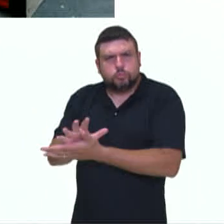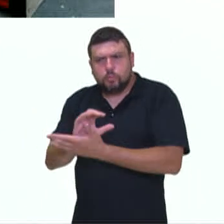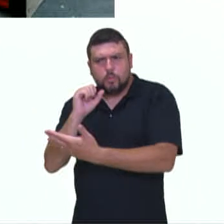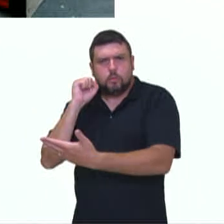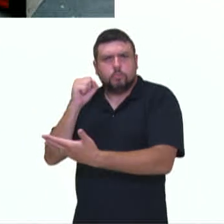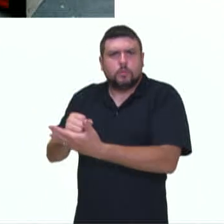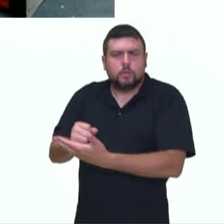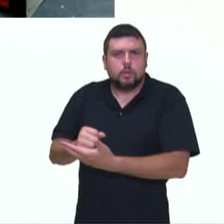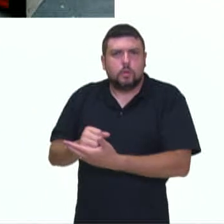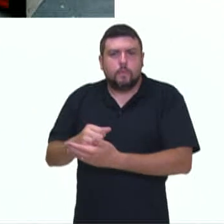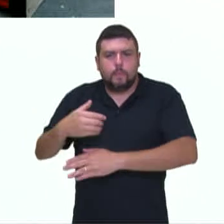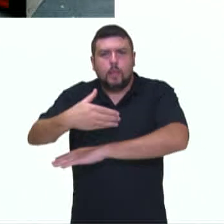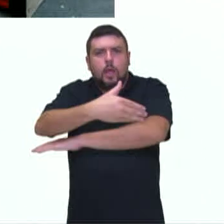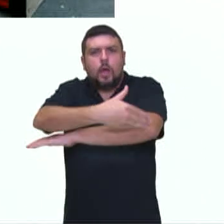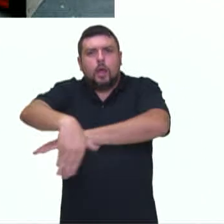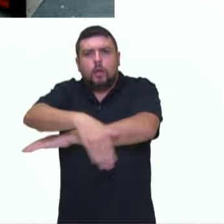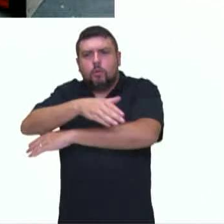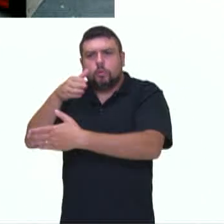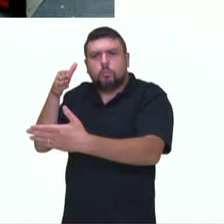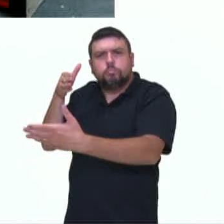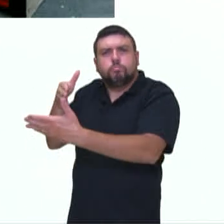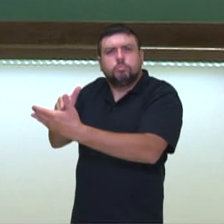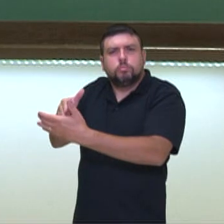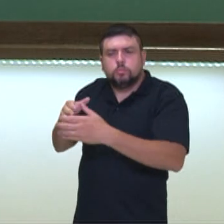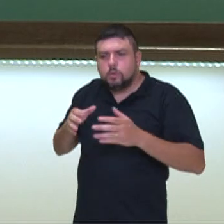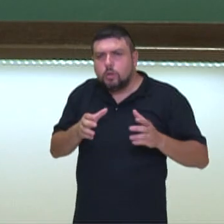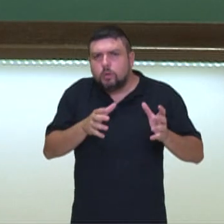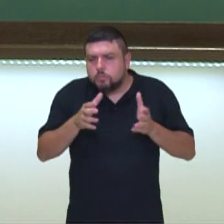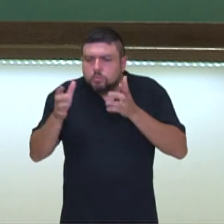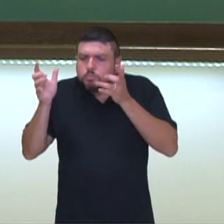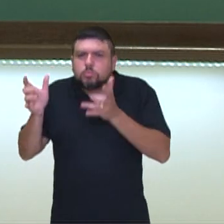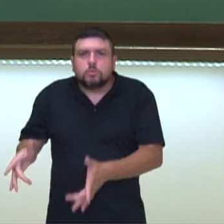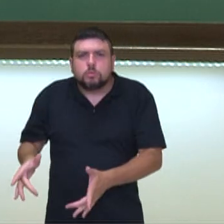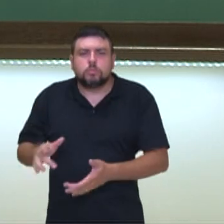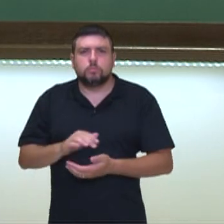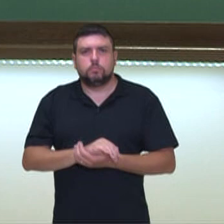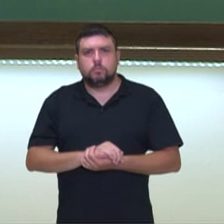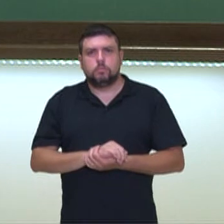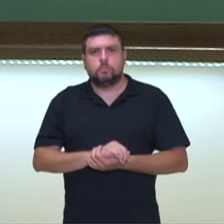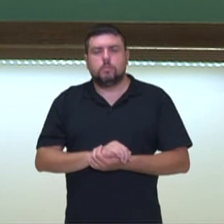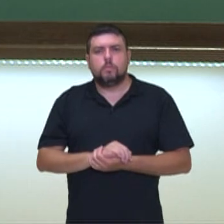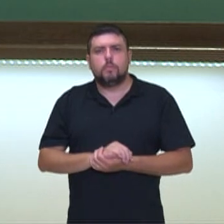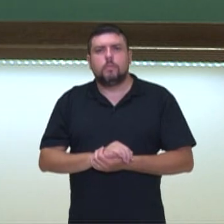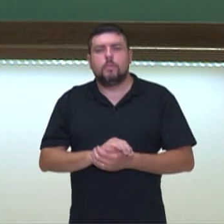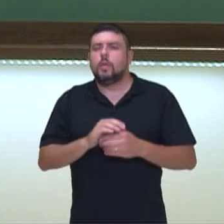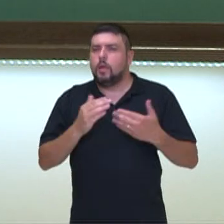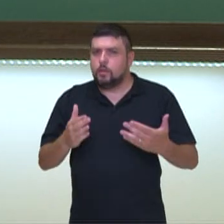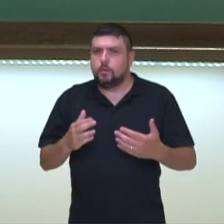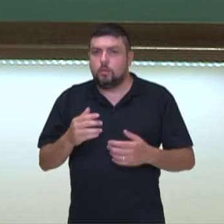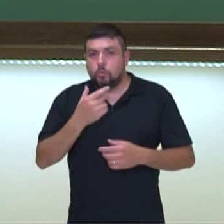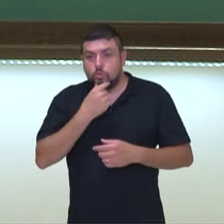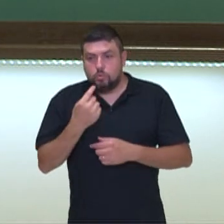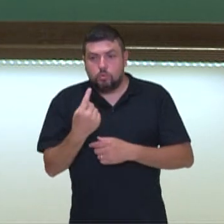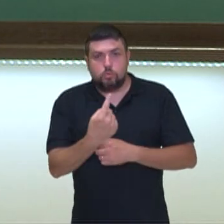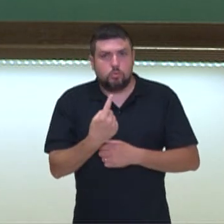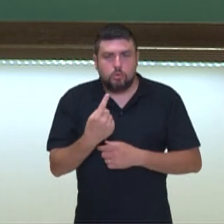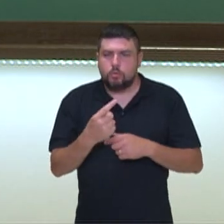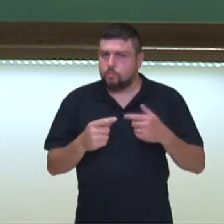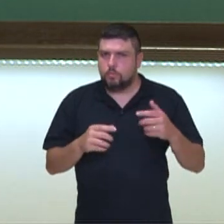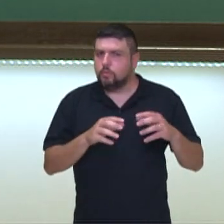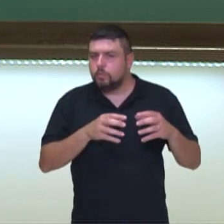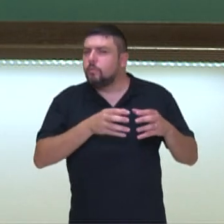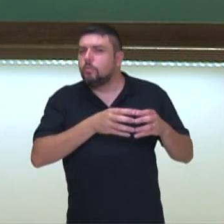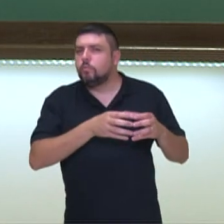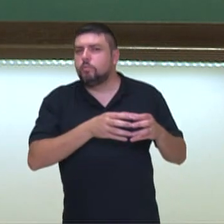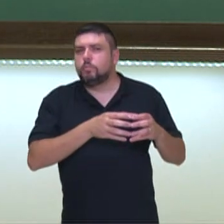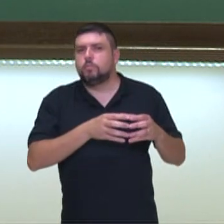sem saída, lá na cidade de Londres. E o curioso é que ele com a equipe, ele não está sozinho, ele tem uma equipe, eles se